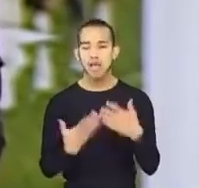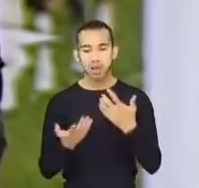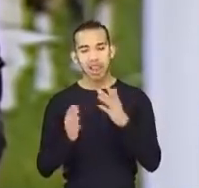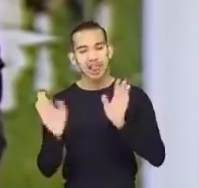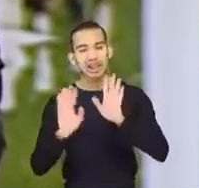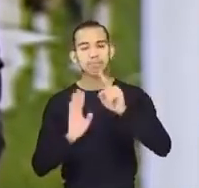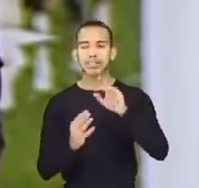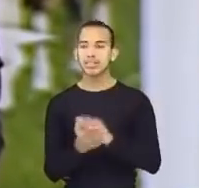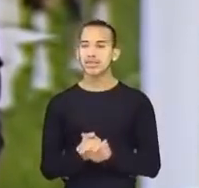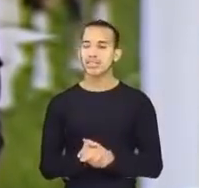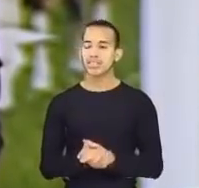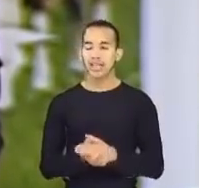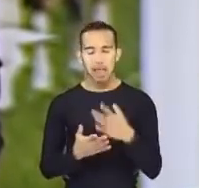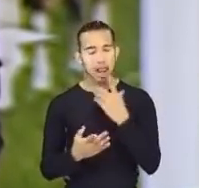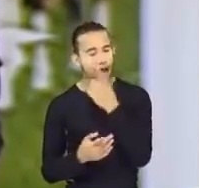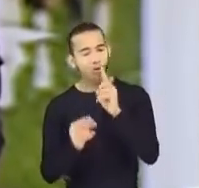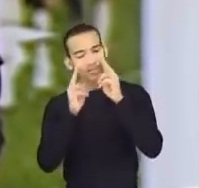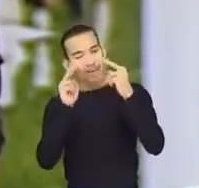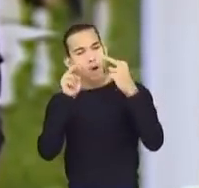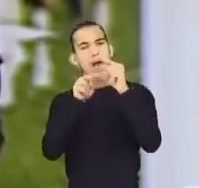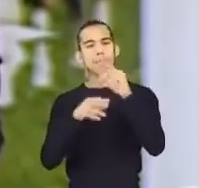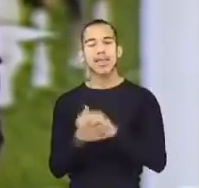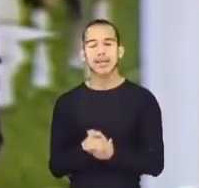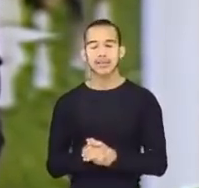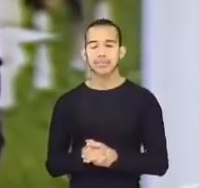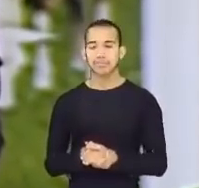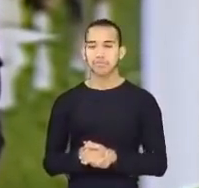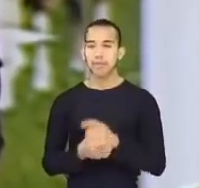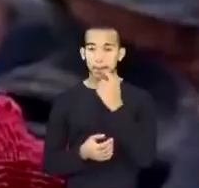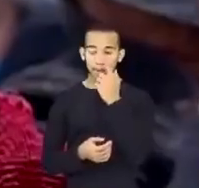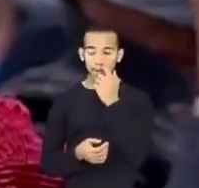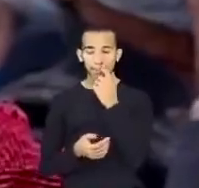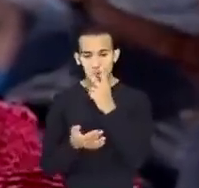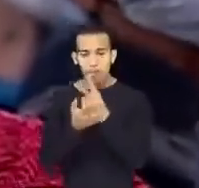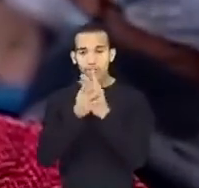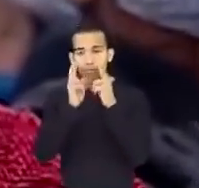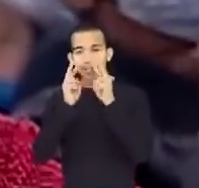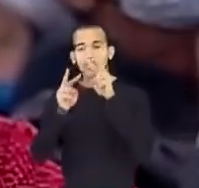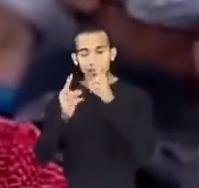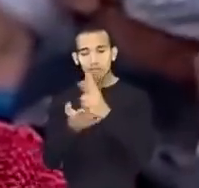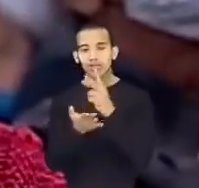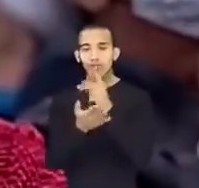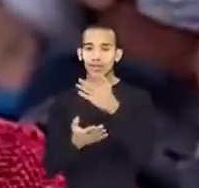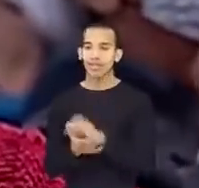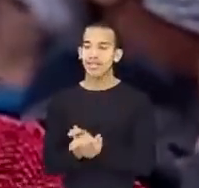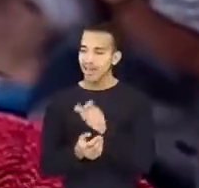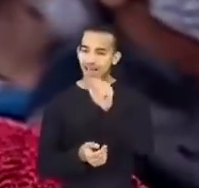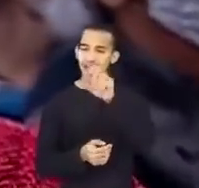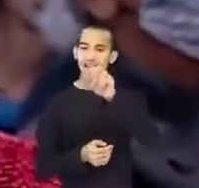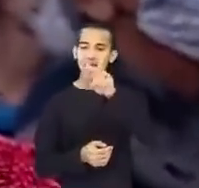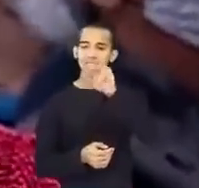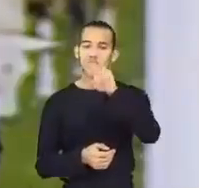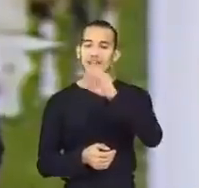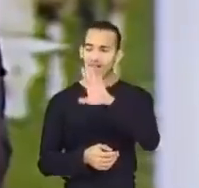dele, a última vez, olhar para ele. Né? Continua assistindo aí, rapaz. Ao vivo, fica